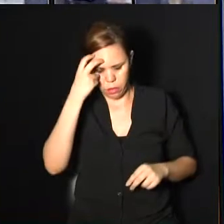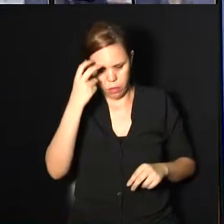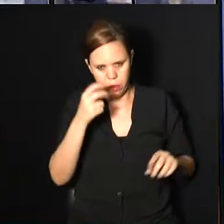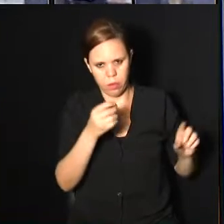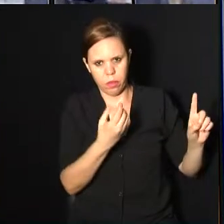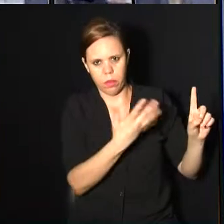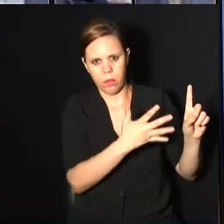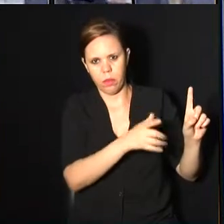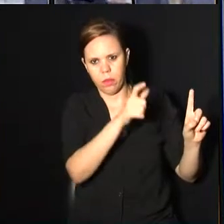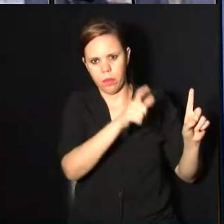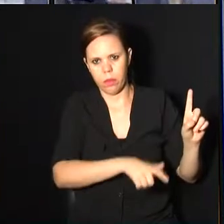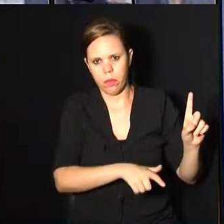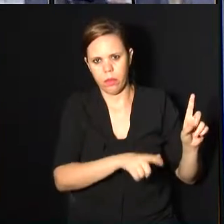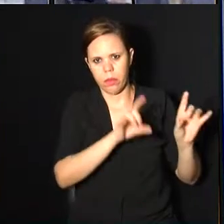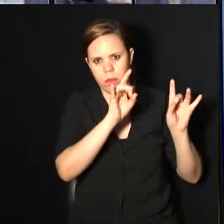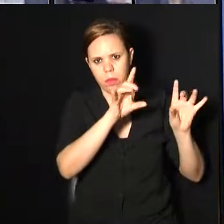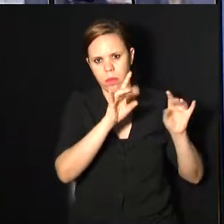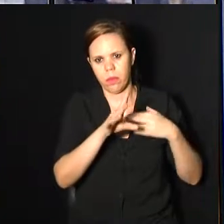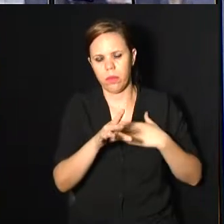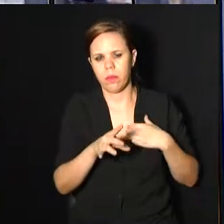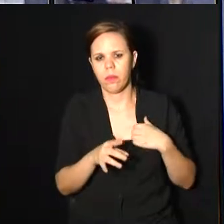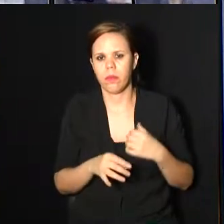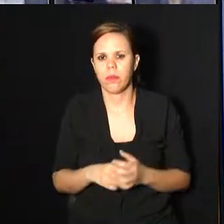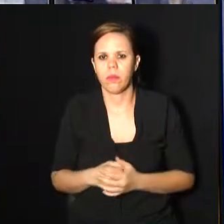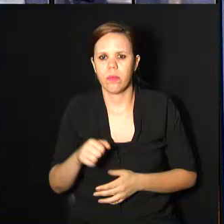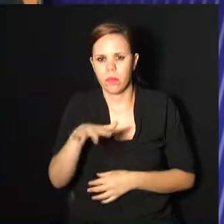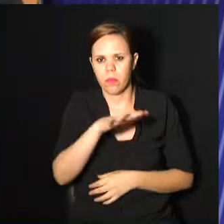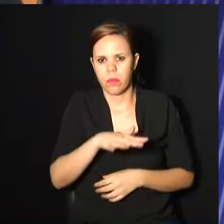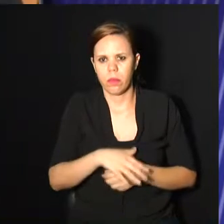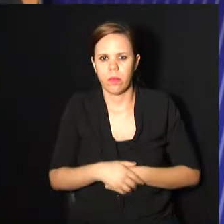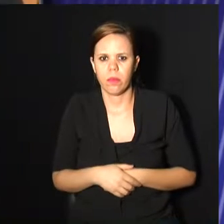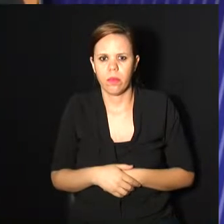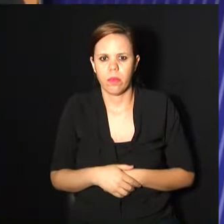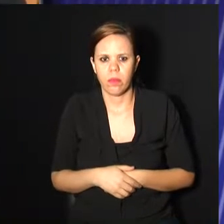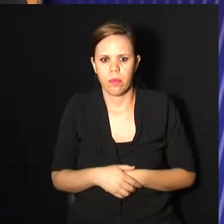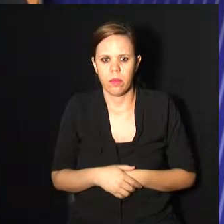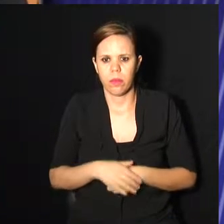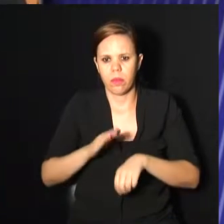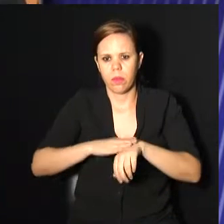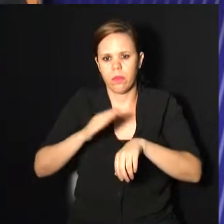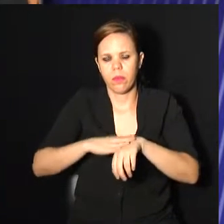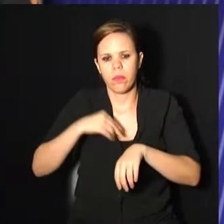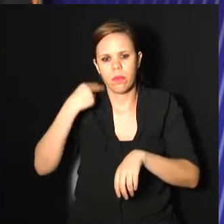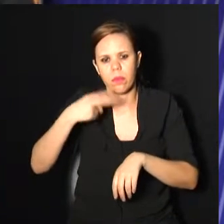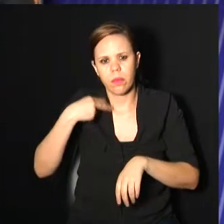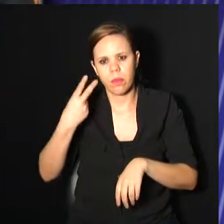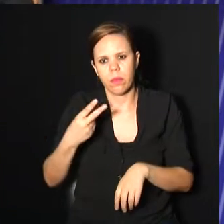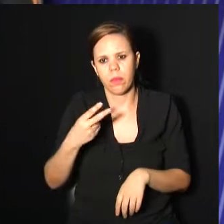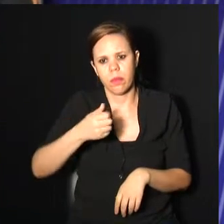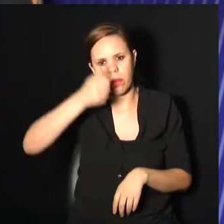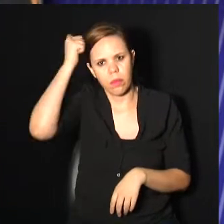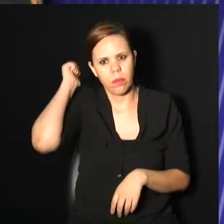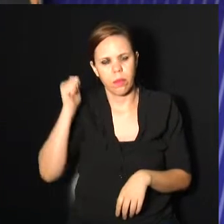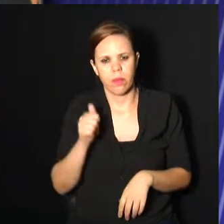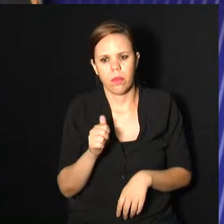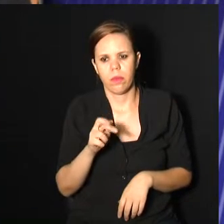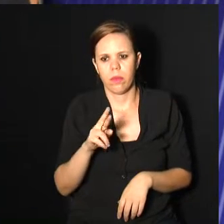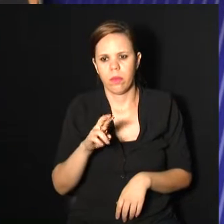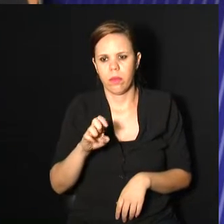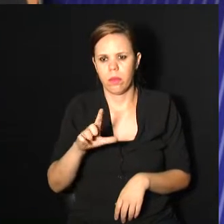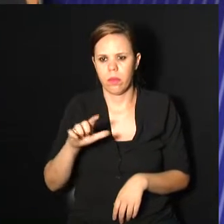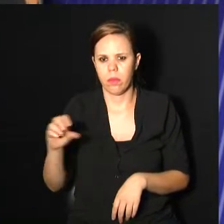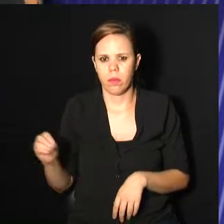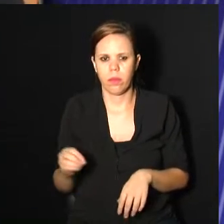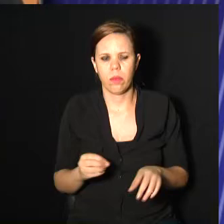Almeida a personalidades que se destacaram na área. De autoria do vereador Aurélio Cláudio, recebeu a honraria